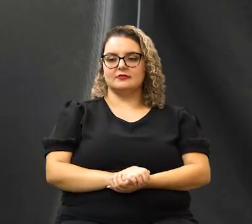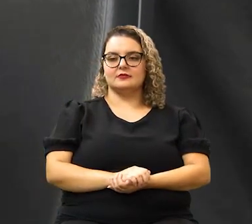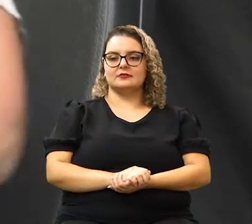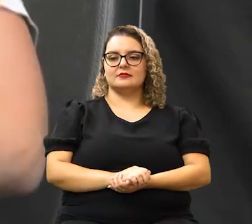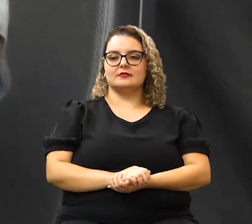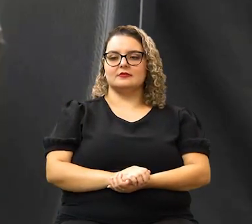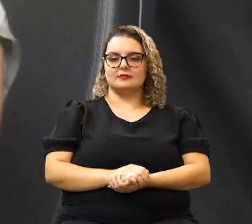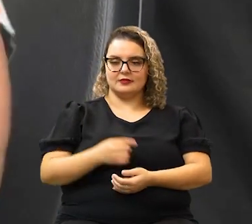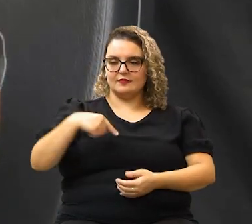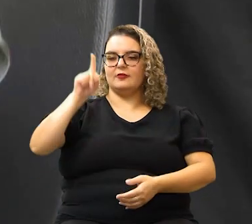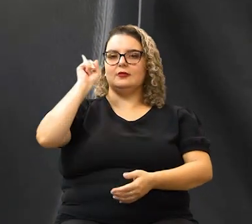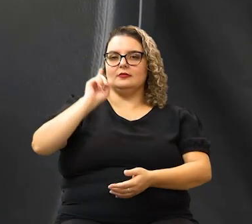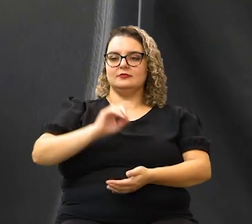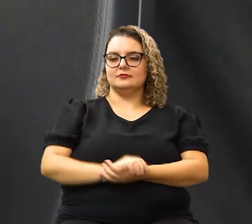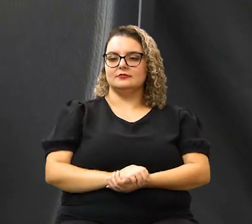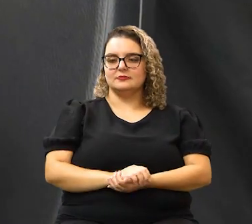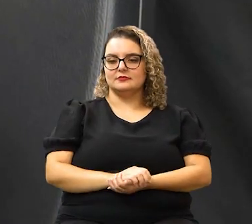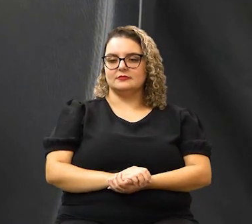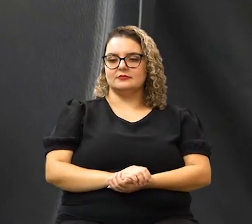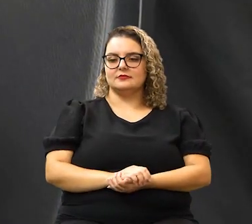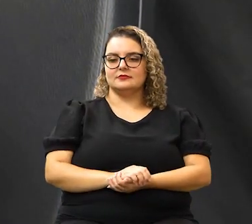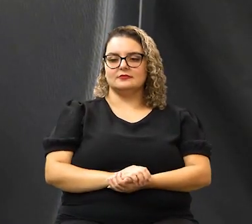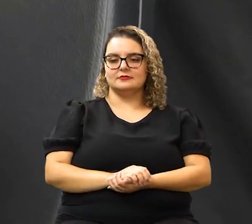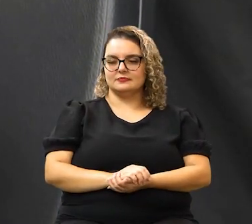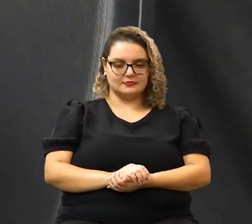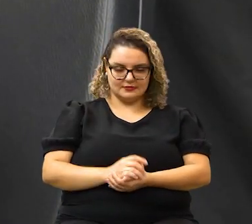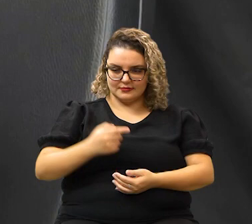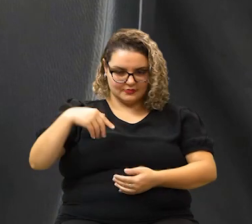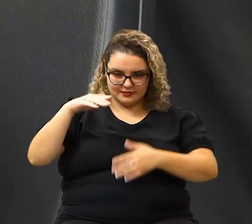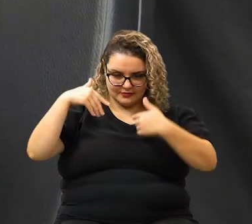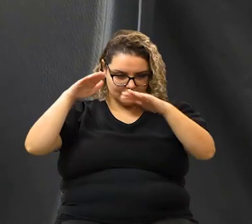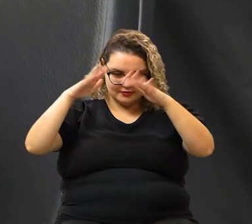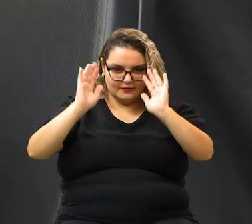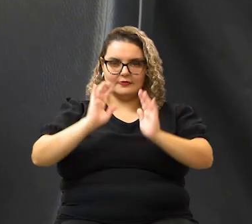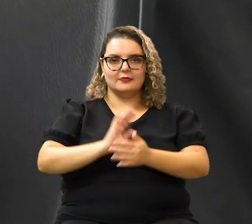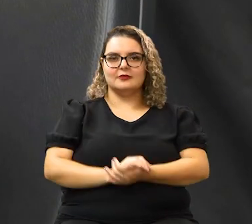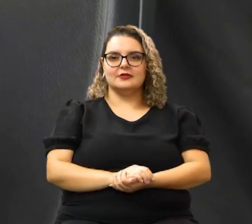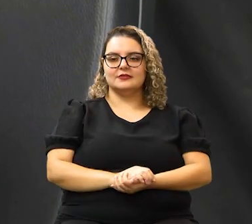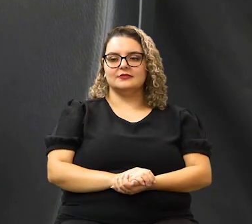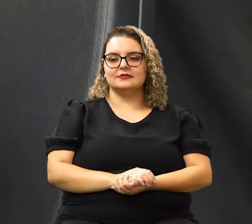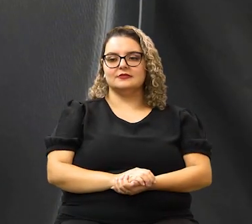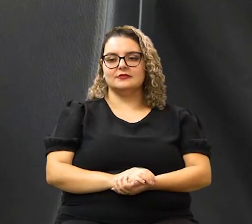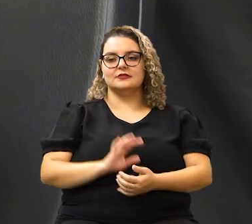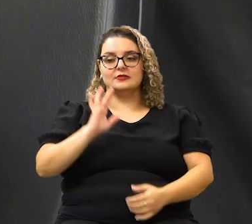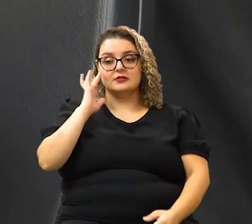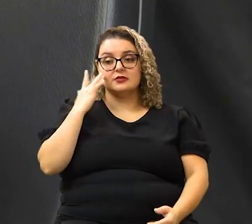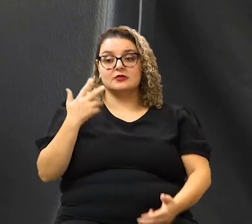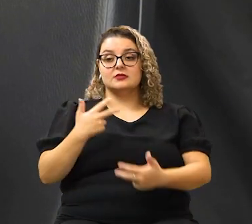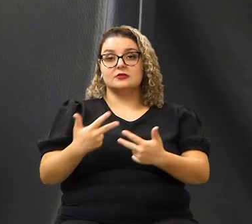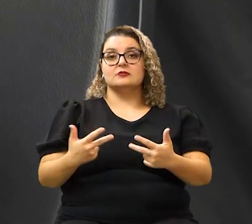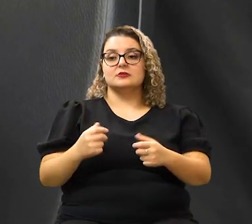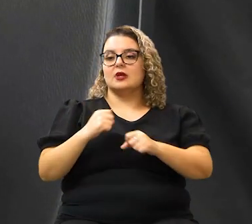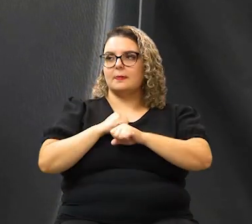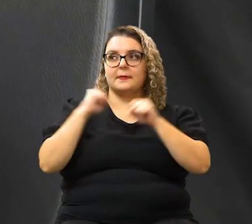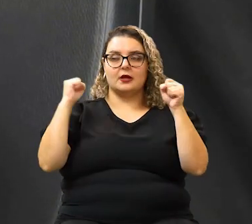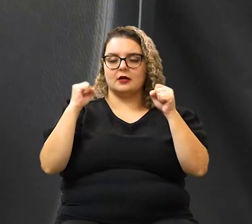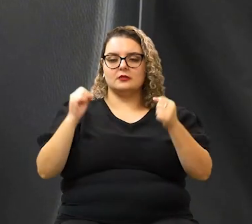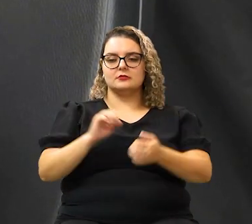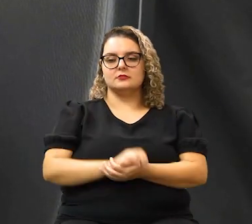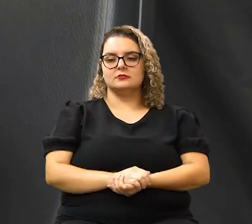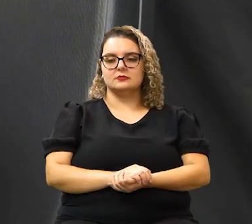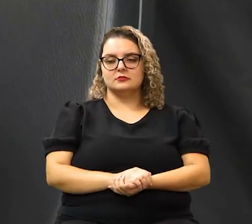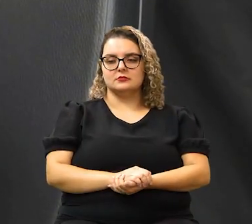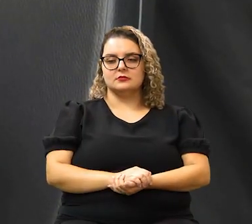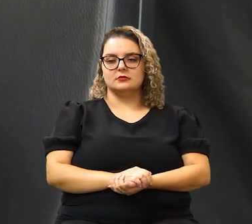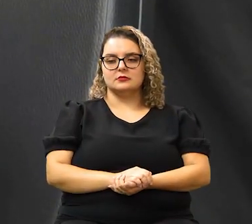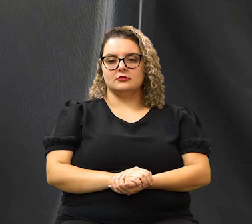Né? Saio e eu acho que eu tinha essa coisa de explosão, sabe? E o Muay Thai, fazer